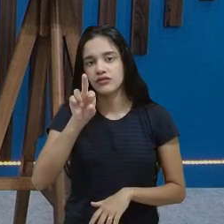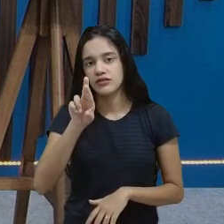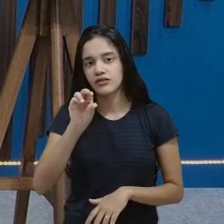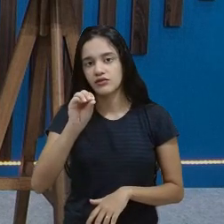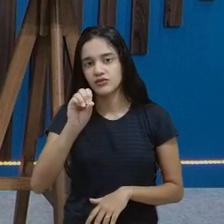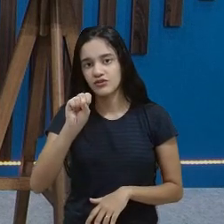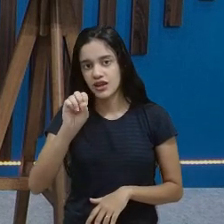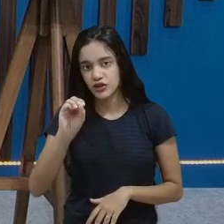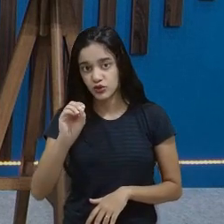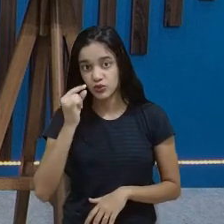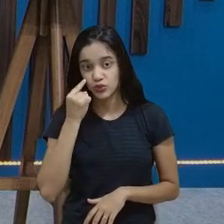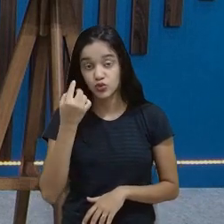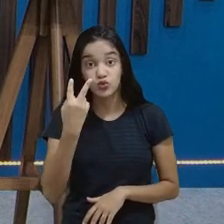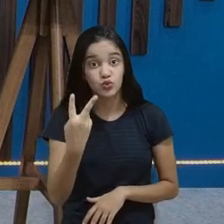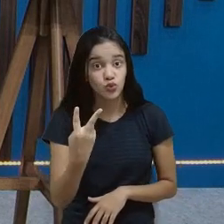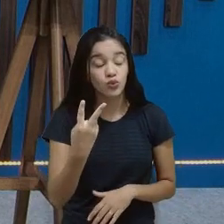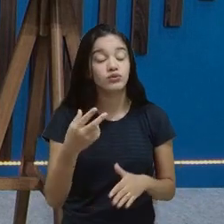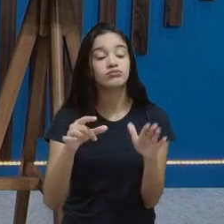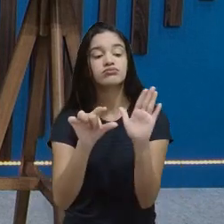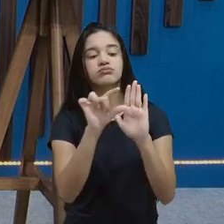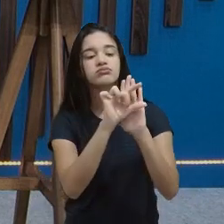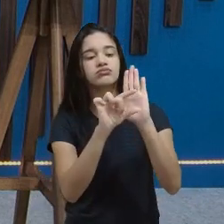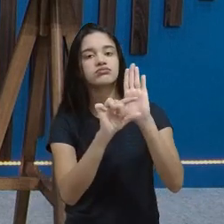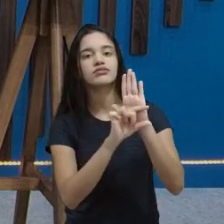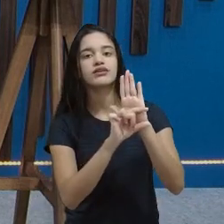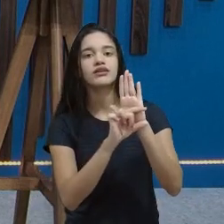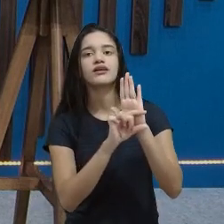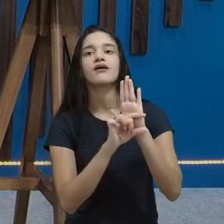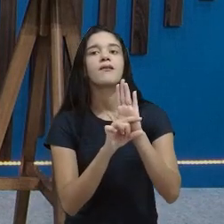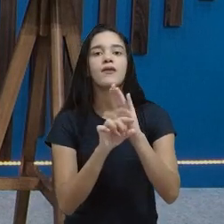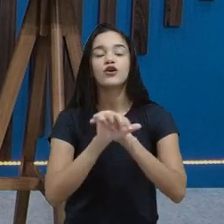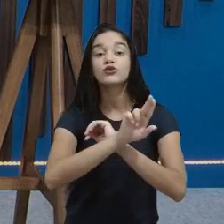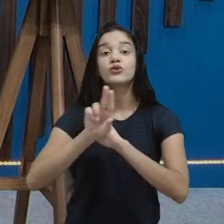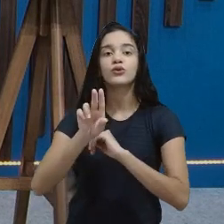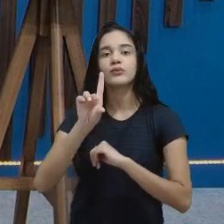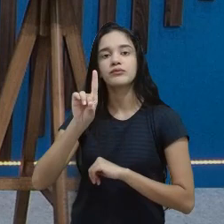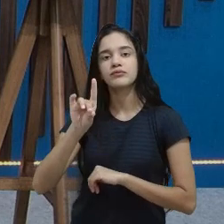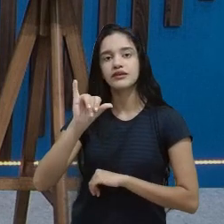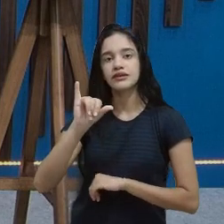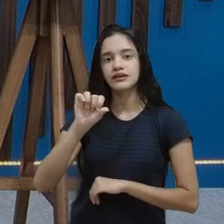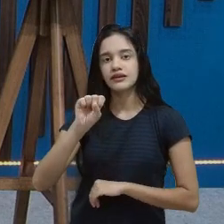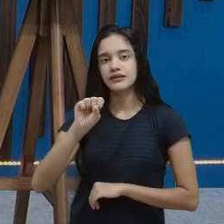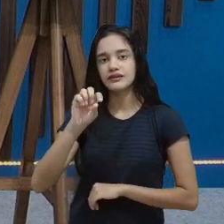com 2 versos chama-se dístico, tá?